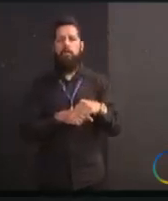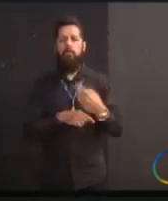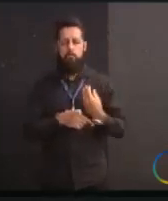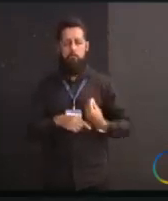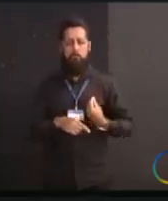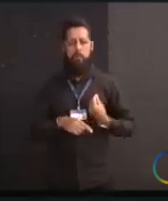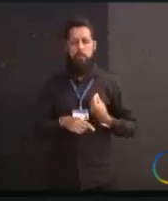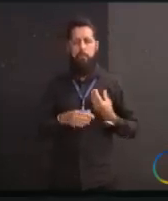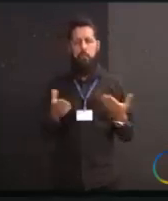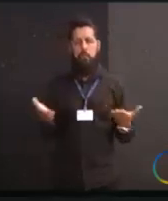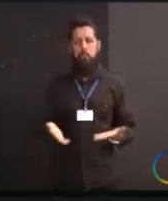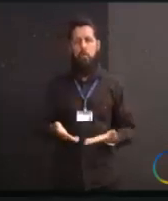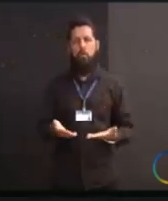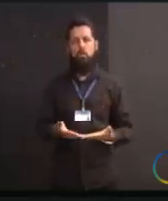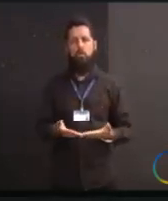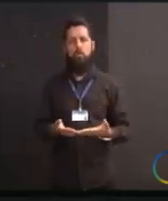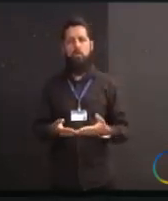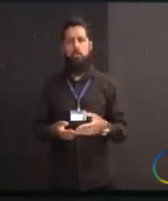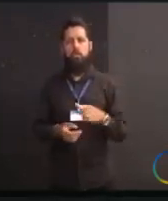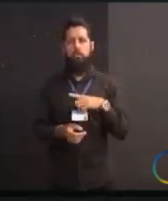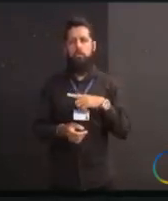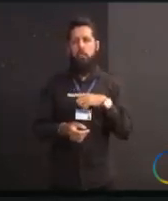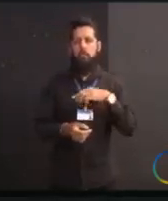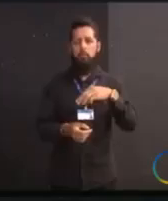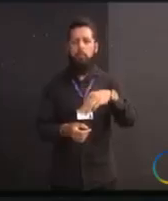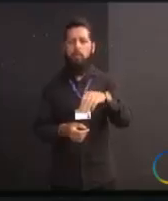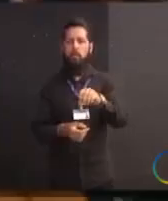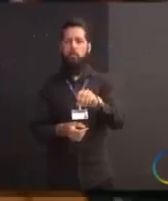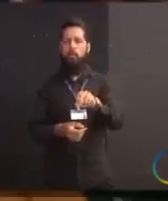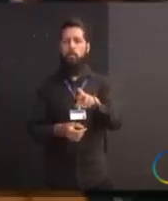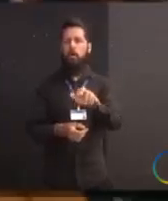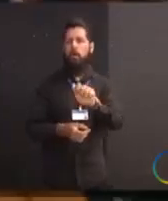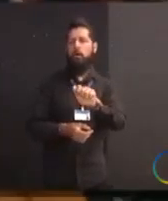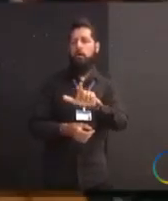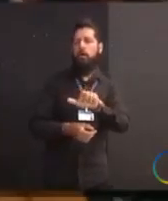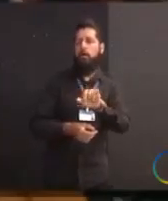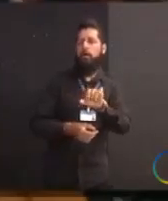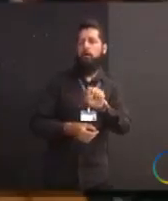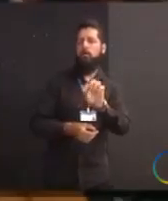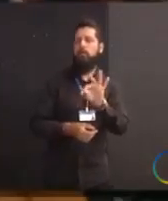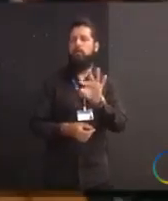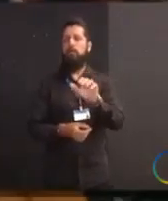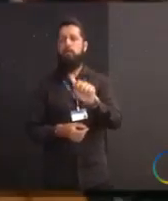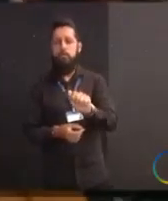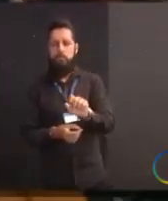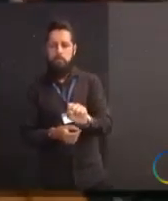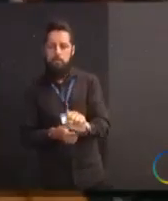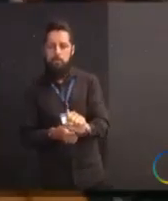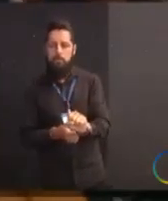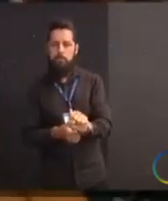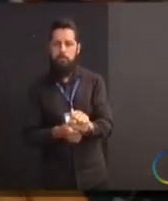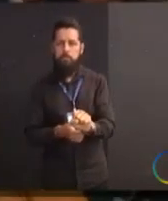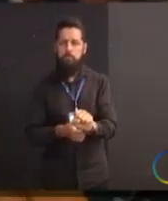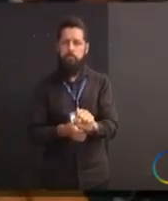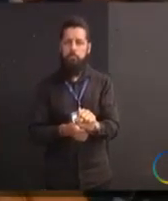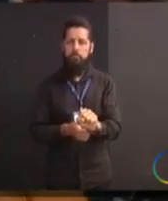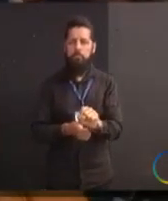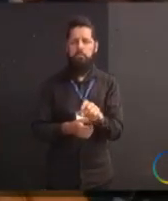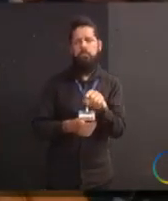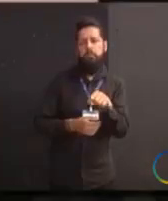Tem algum moralista aqui nesse recinto? Vocês ficariam chateados se eu dissesse que todos